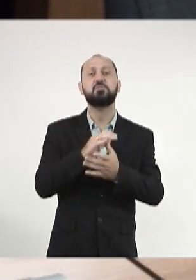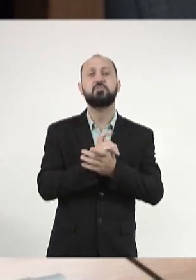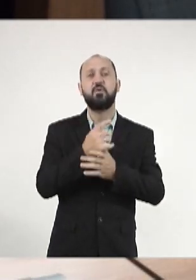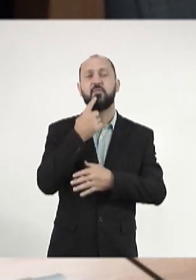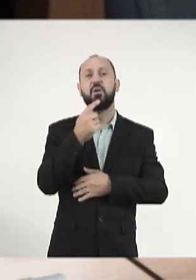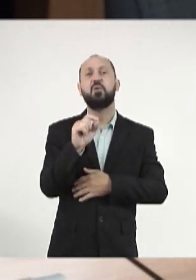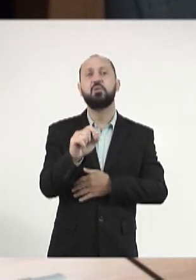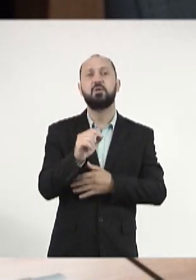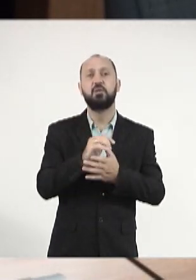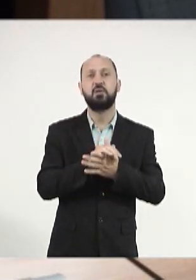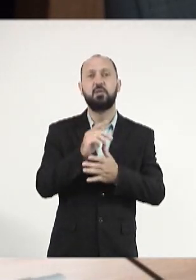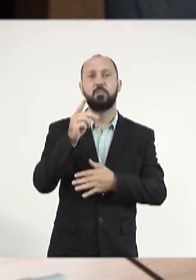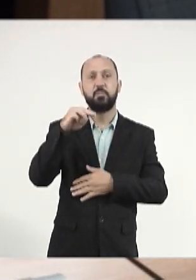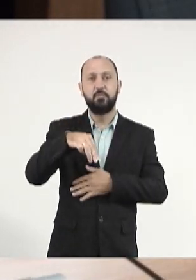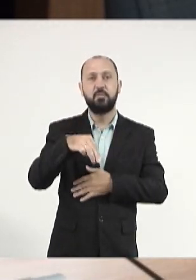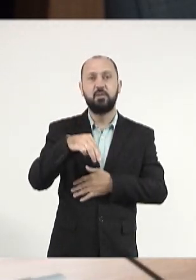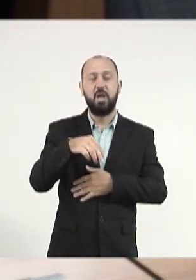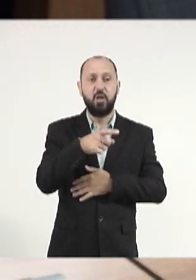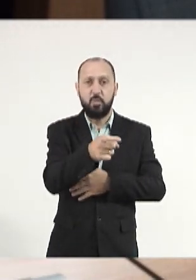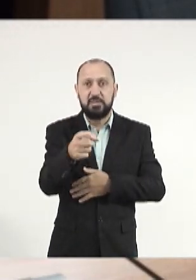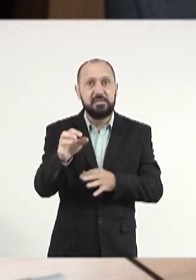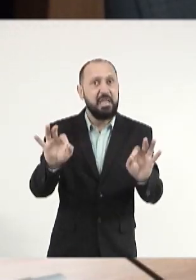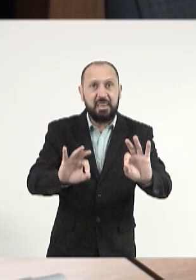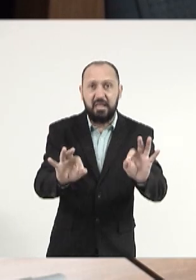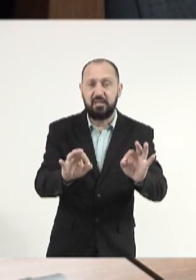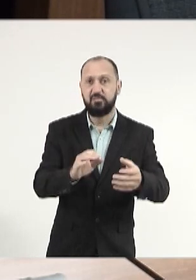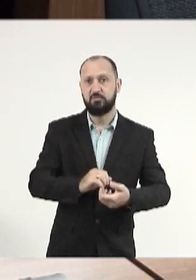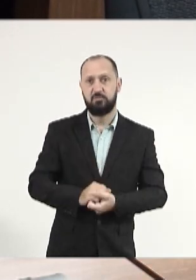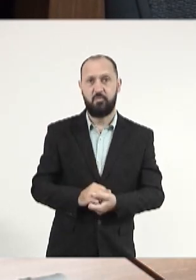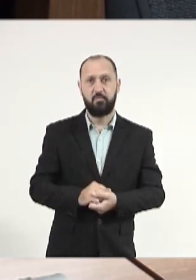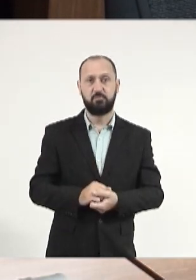de falar o seguinte: a PM não assassina ninguém.